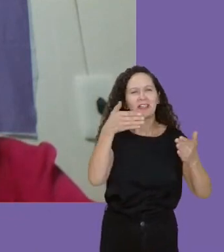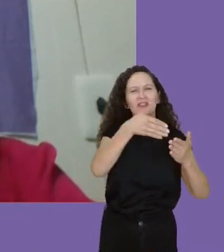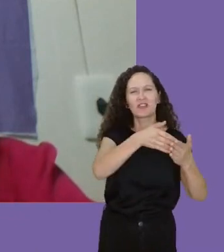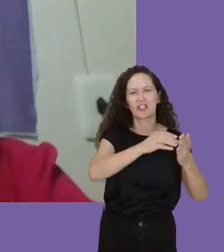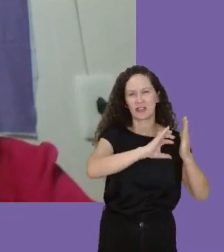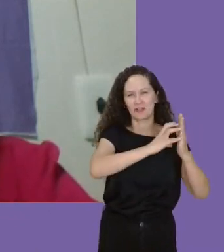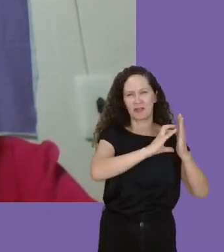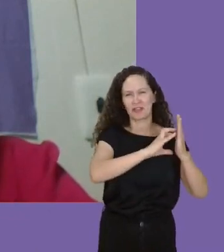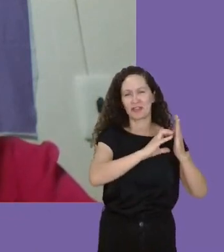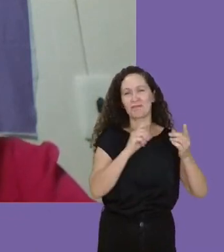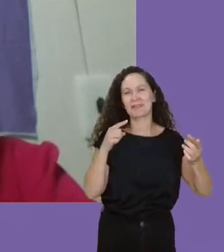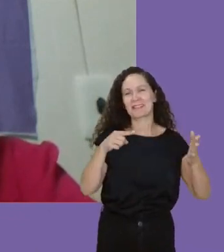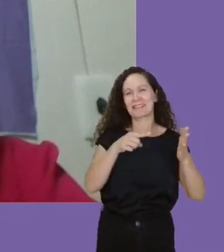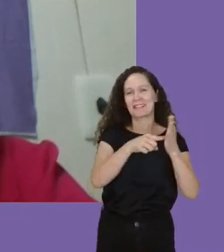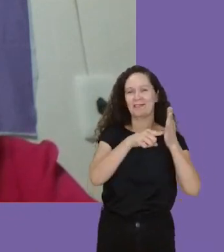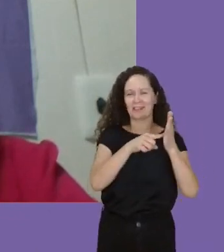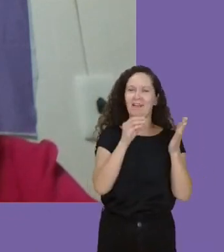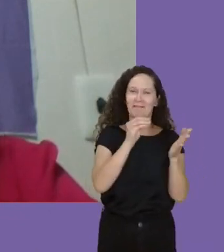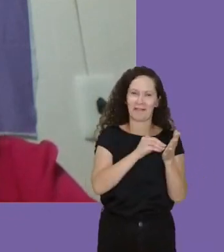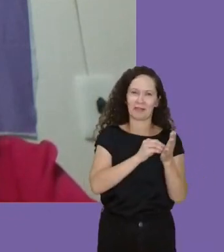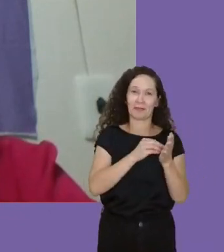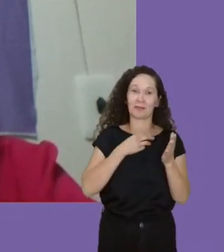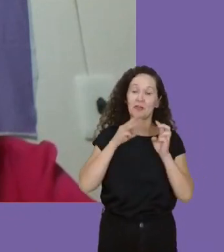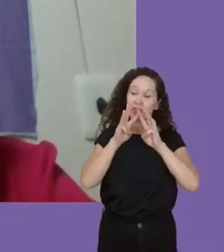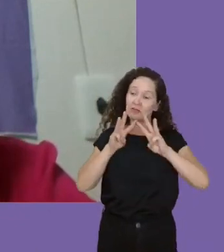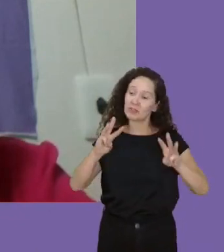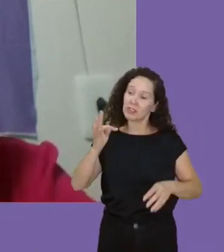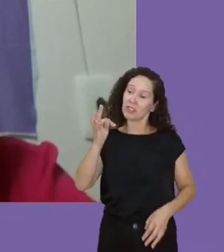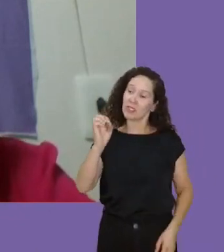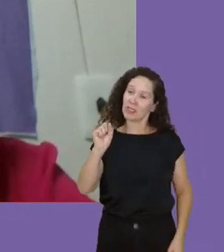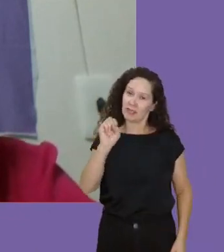essa denúncia, né? Eu estava visitando o site do TSE,